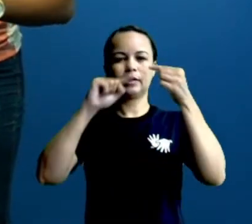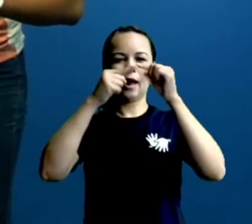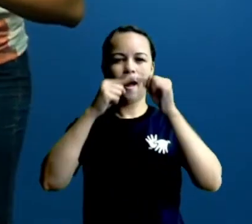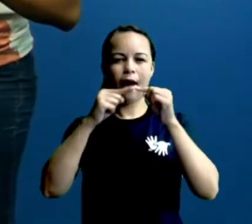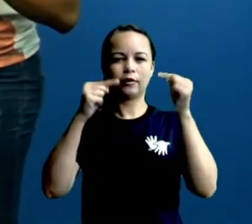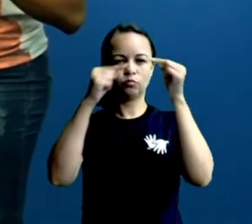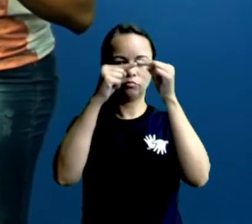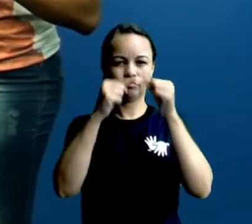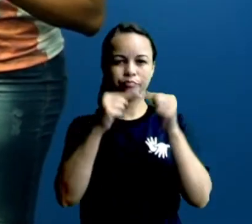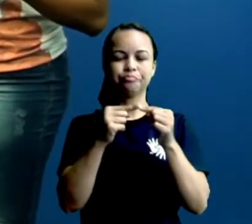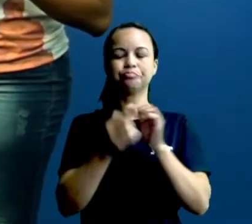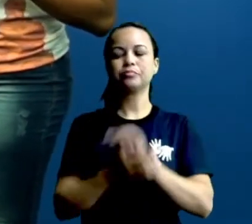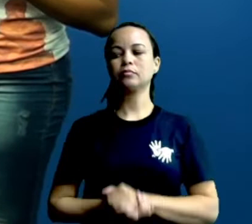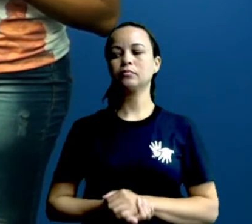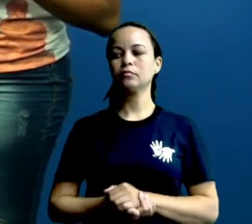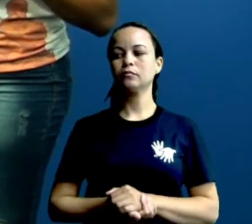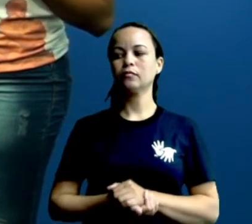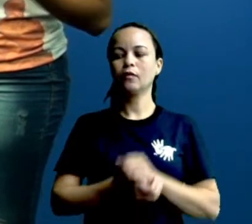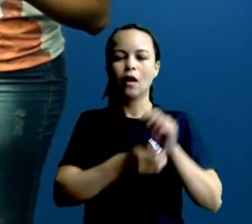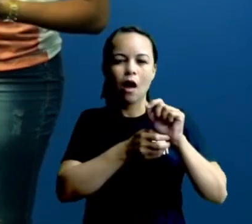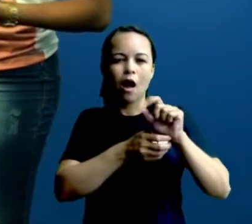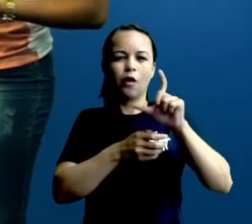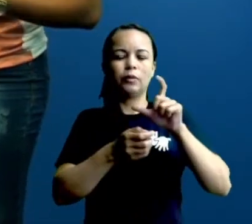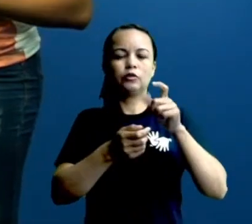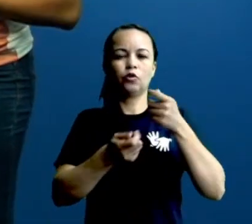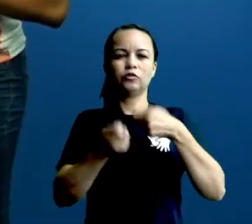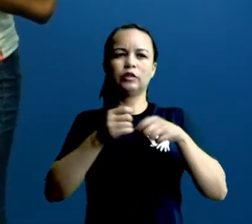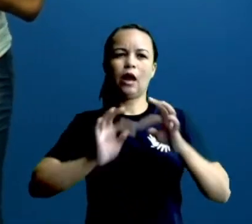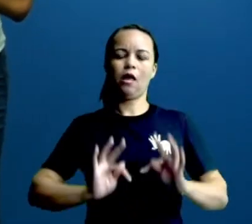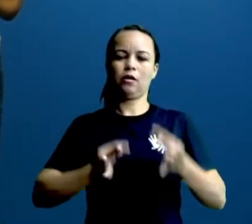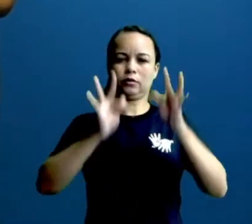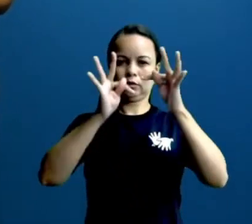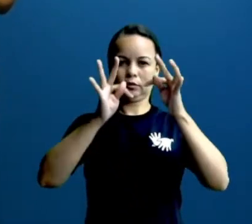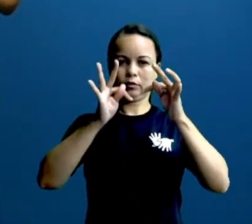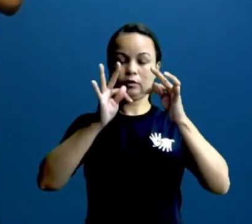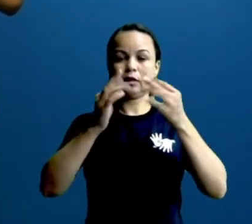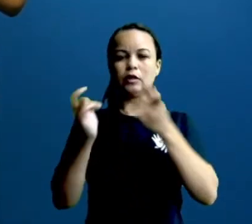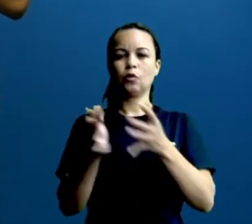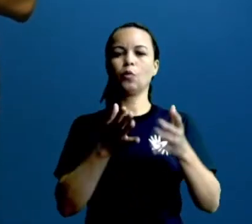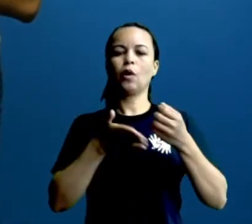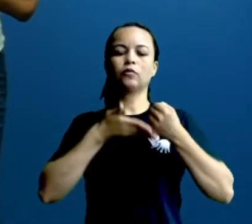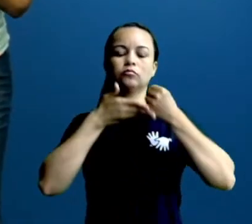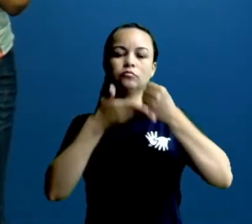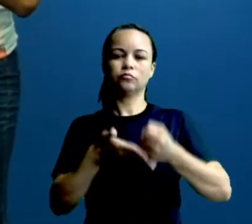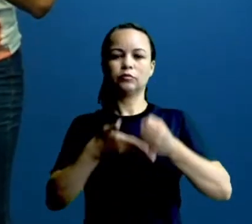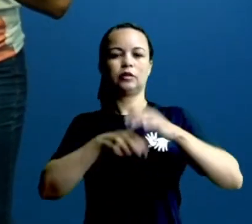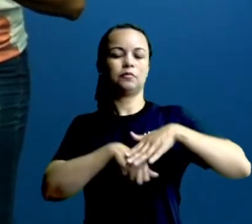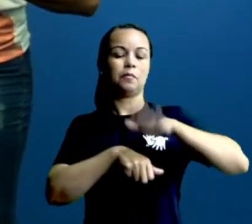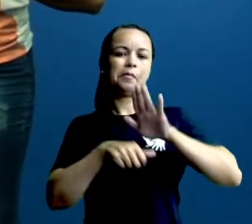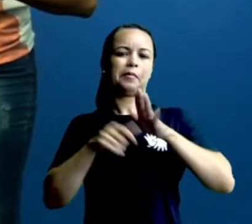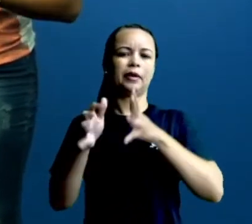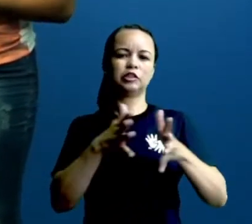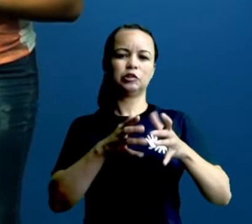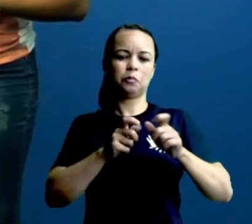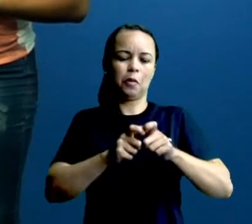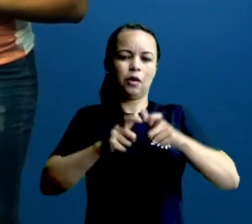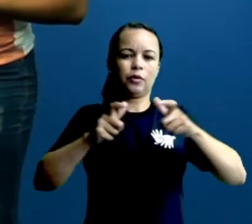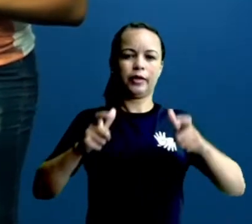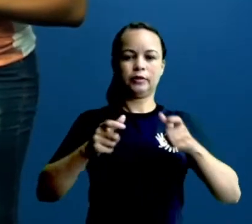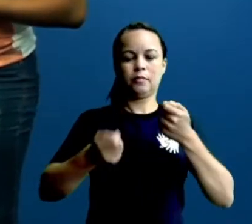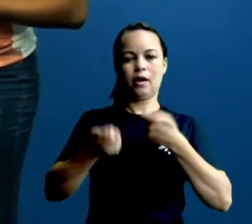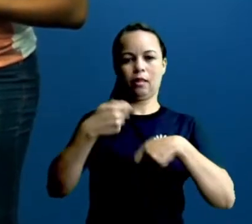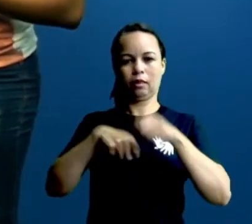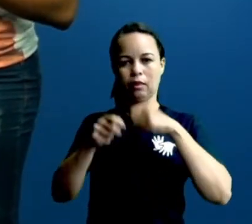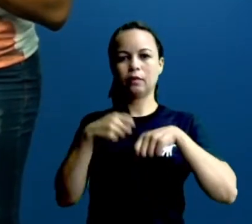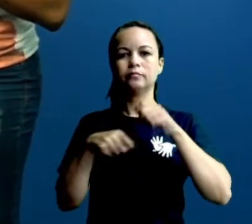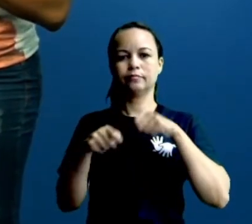articuladores. Aumentou o investimento na área tecnológica, contribuindo ainda mais para o crescimento